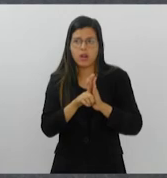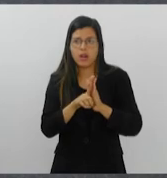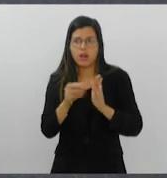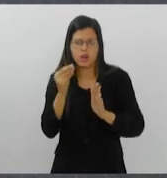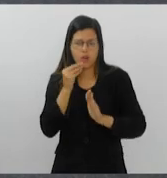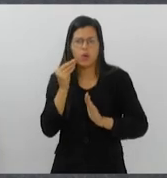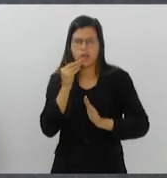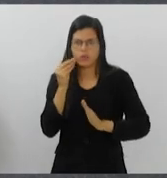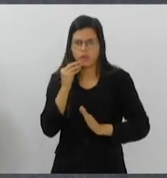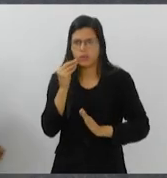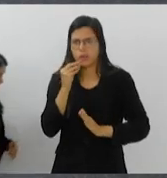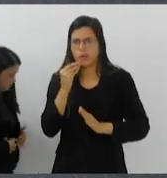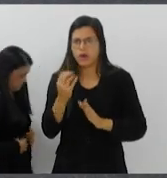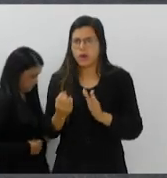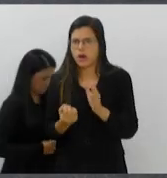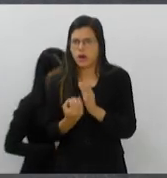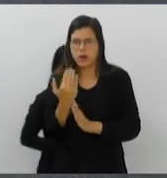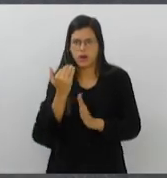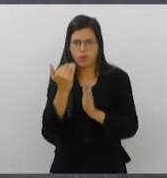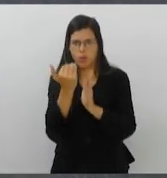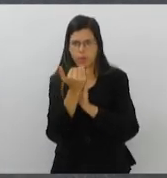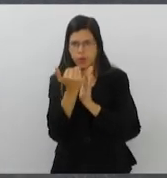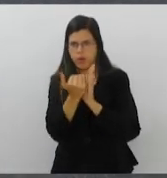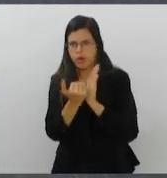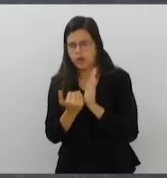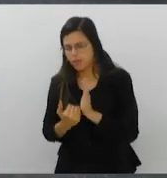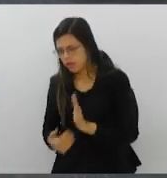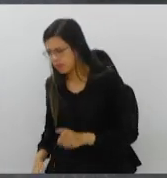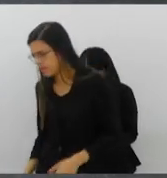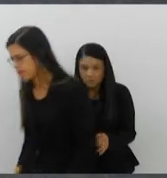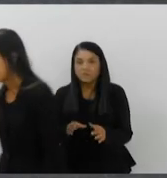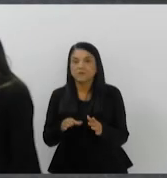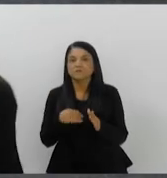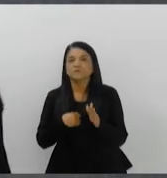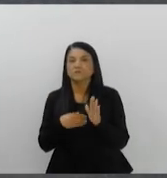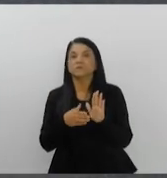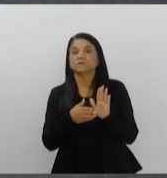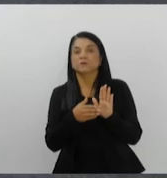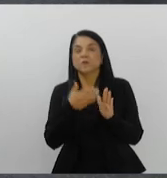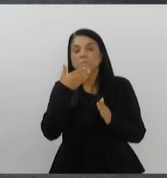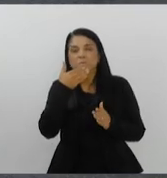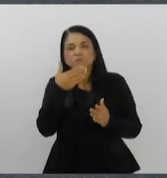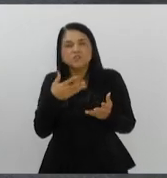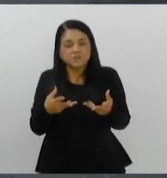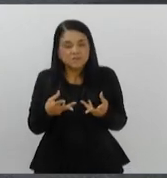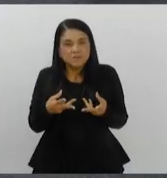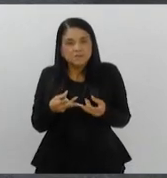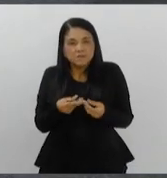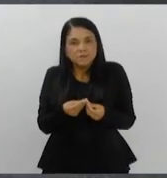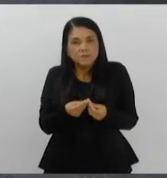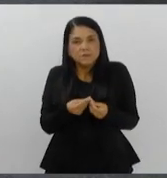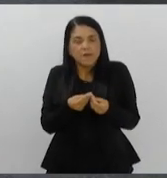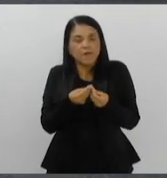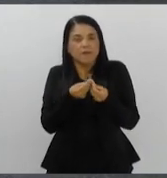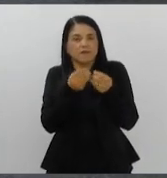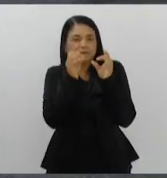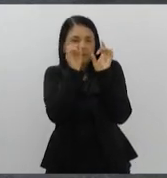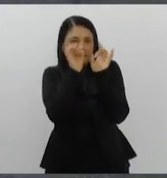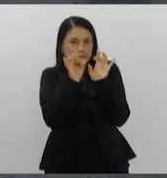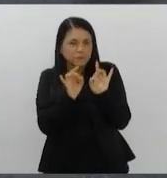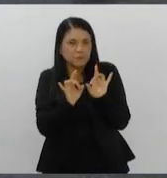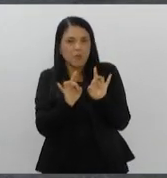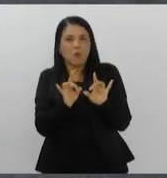criando nenhum programa ou projeto aqui, alguma proposição. Mas pedir a sensibilidade especial do